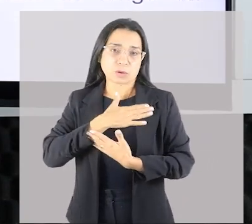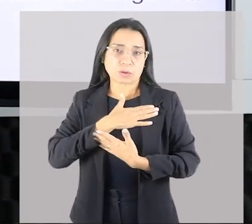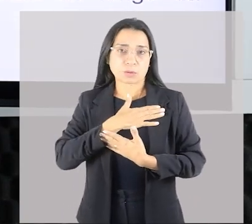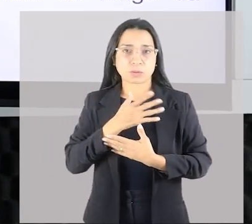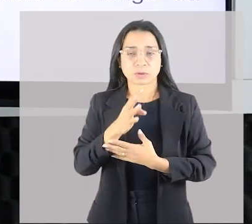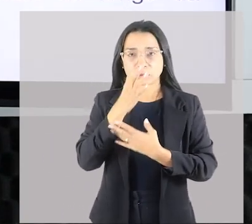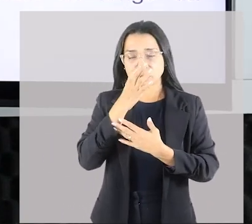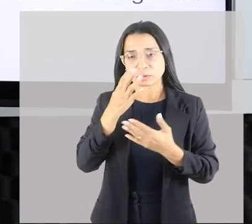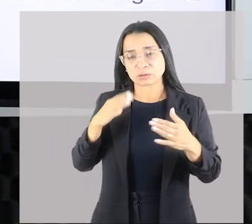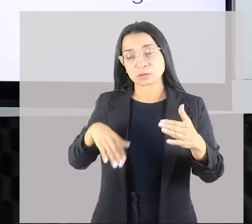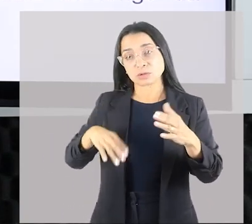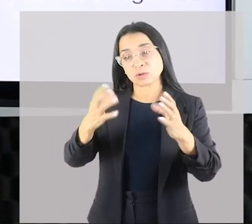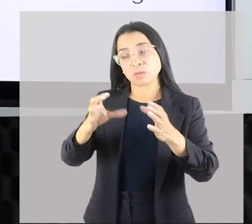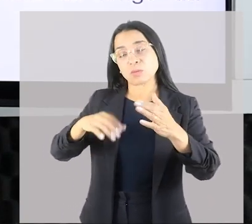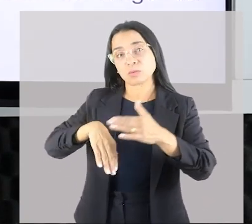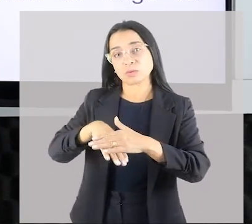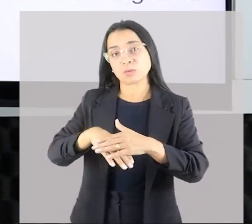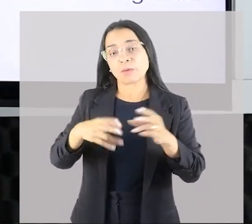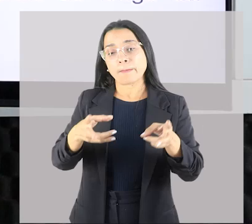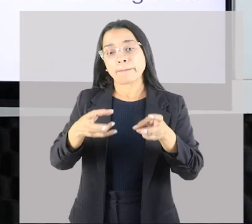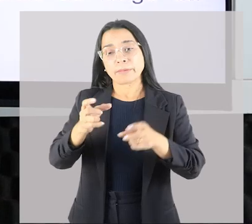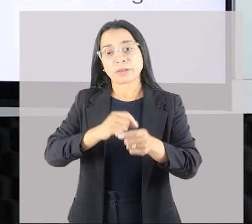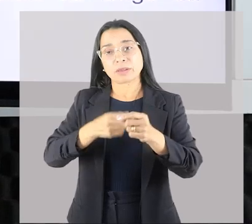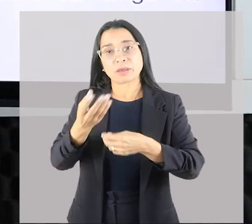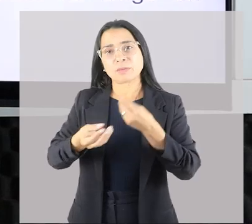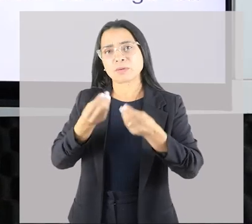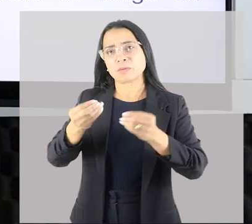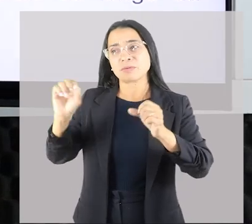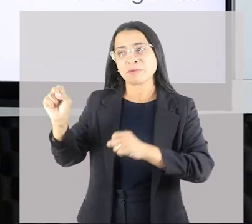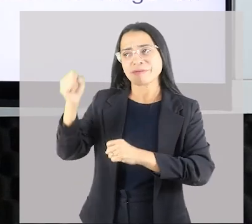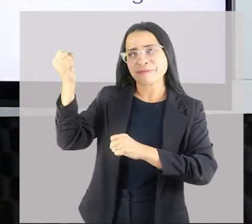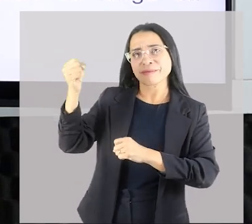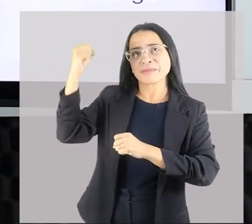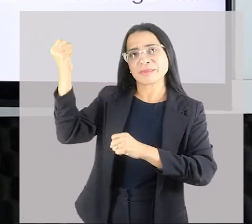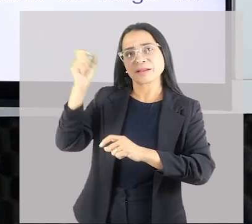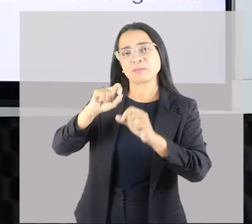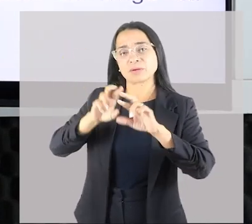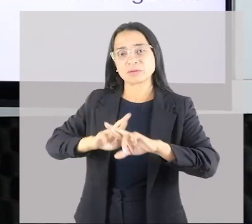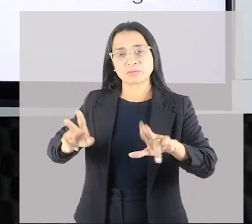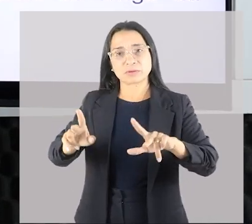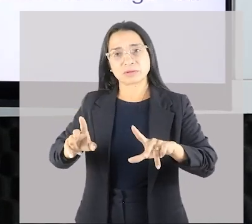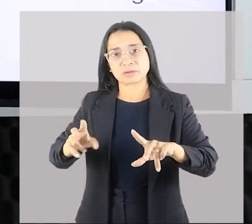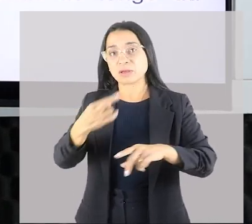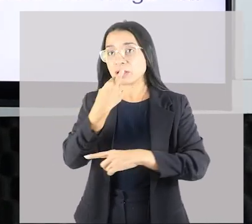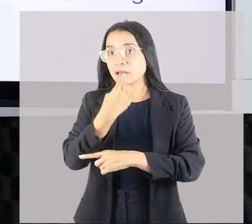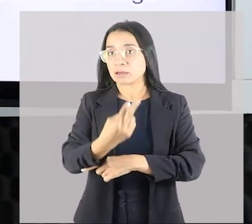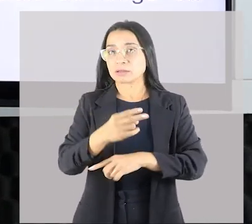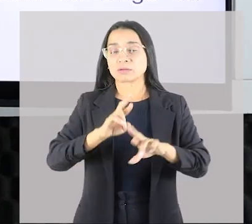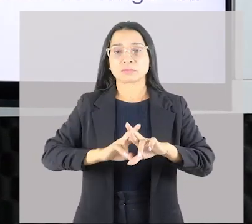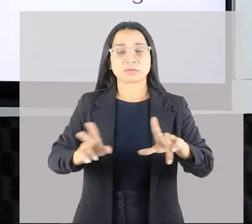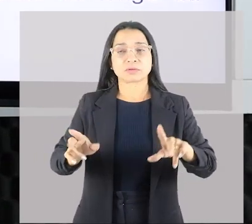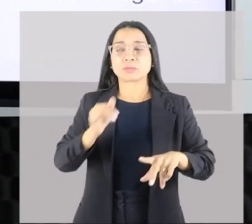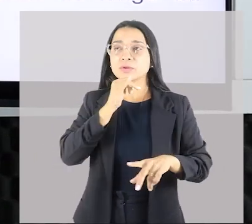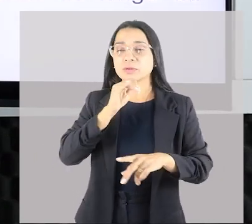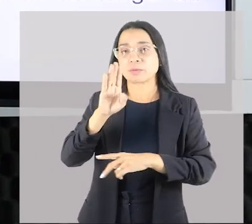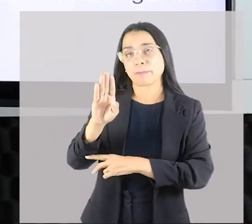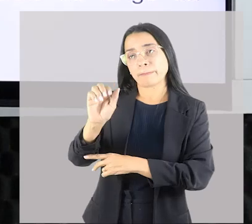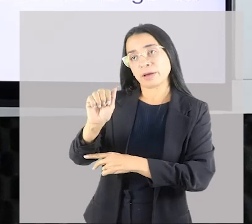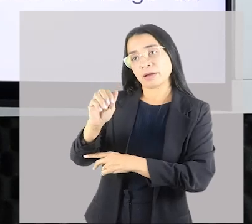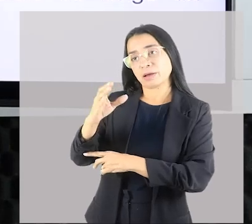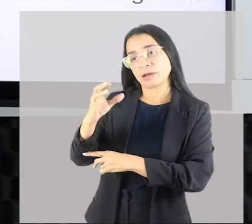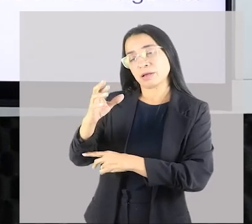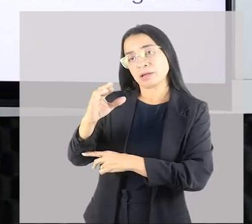assistir o jogo percebe que até a forma de comemorar o gol de cada time é diferente, né? O idioma é diferente. Então, por exemplo, Barcelona faz o gol,